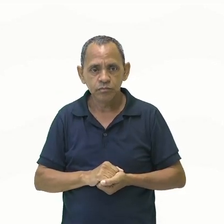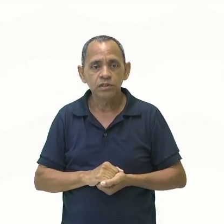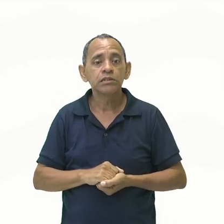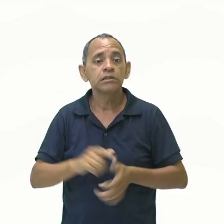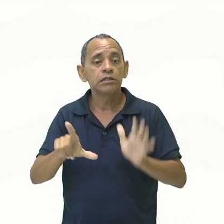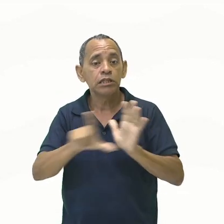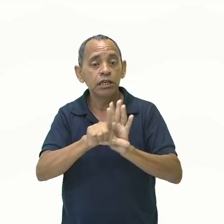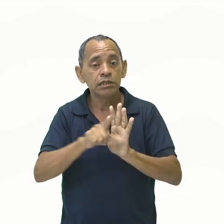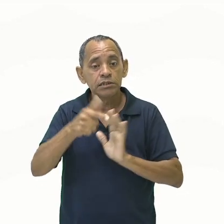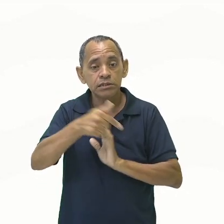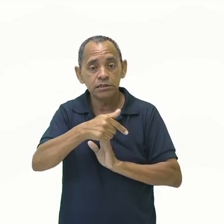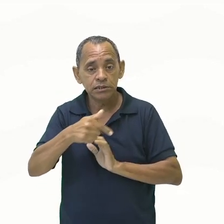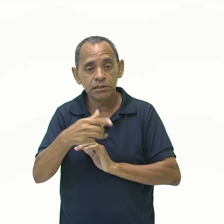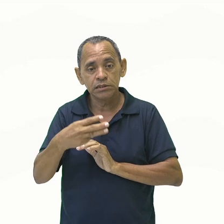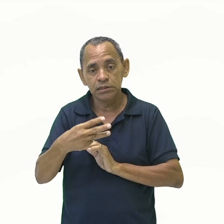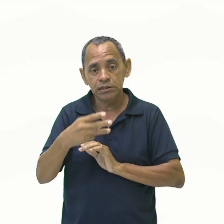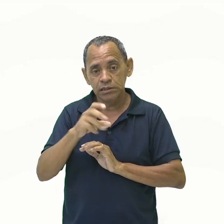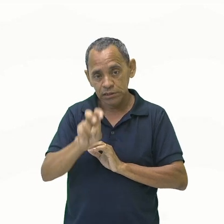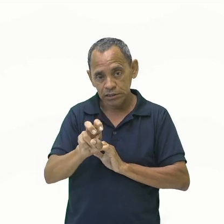7.735 de